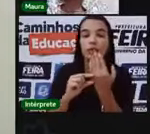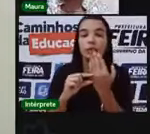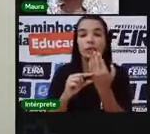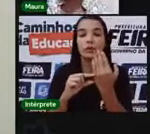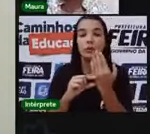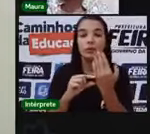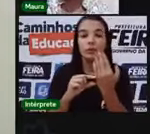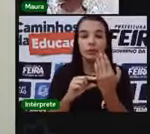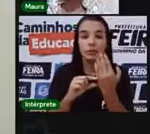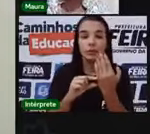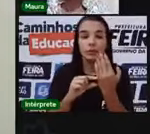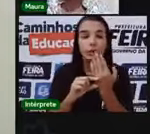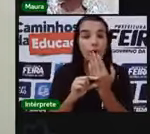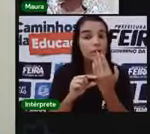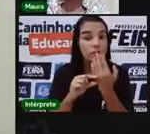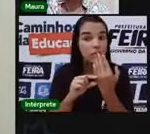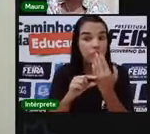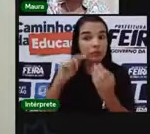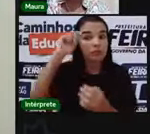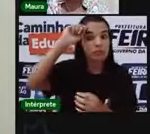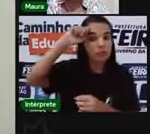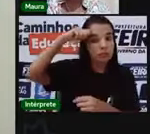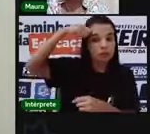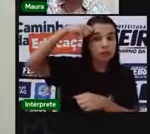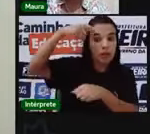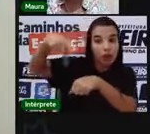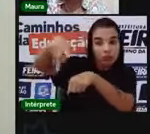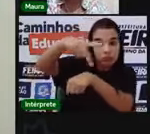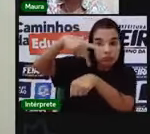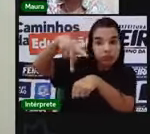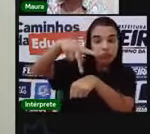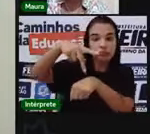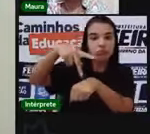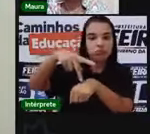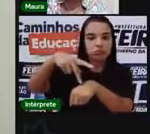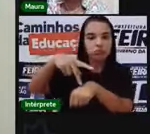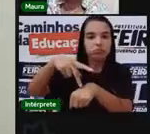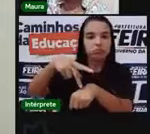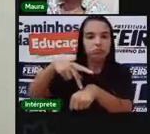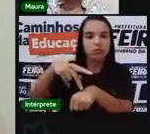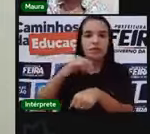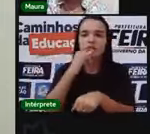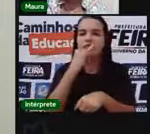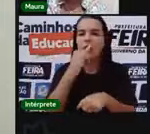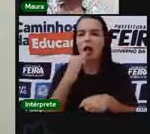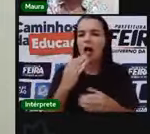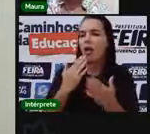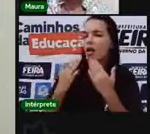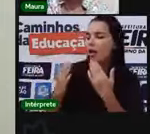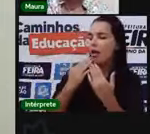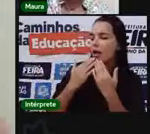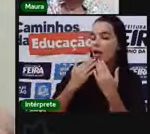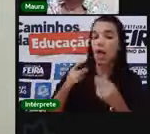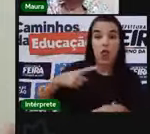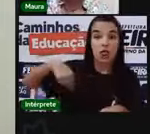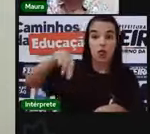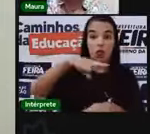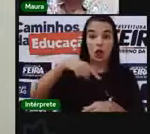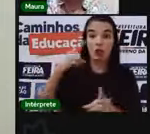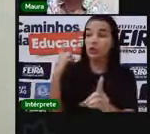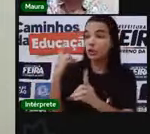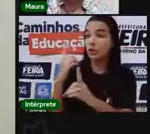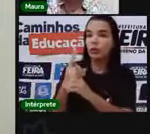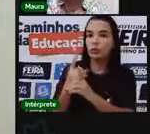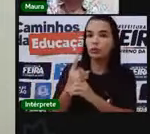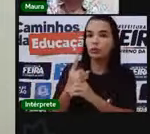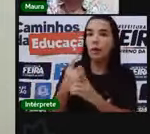um escritor africano, Rampateba, disse numa conversa que os nossos encontros hoje foram marcados em